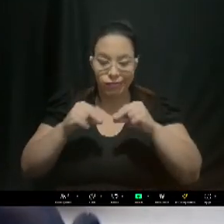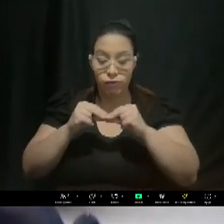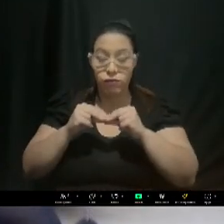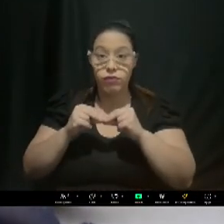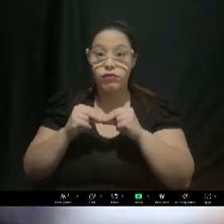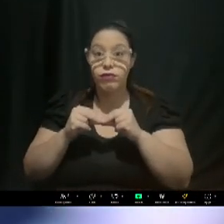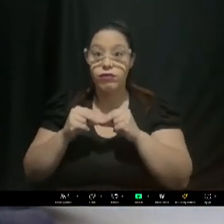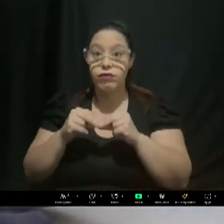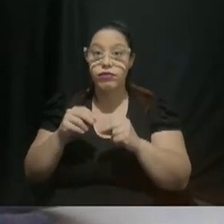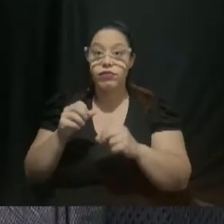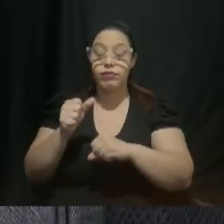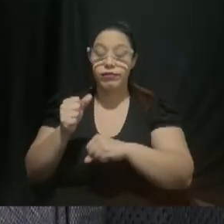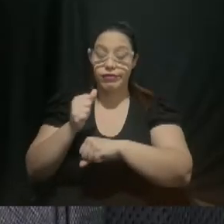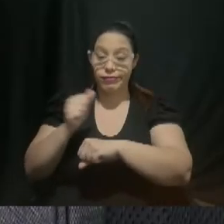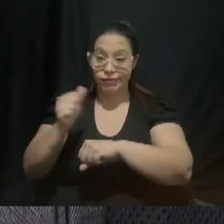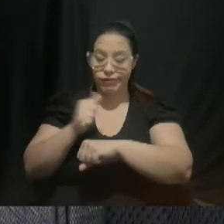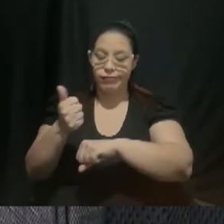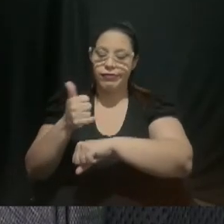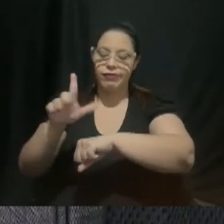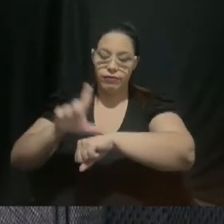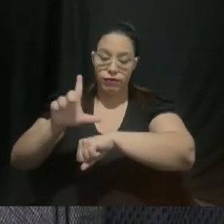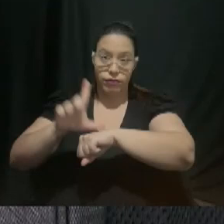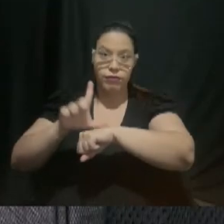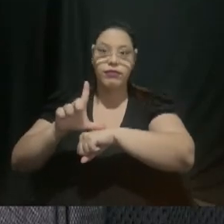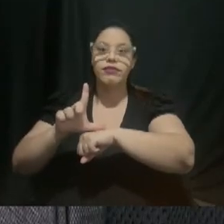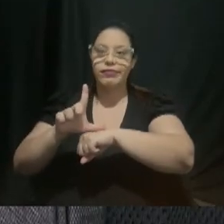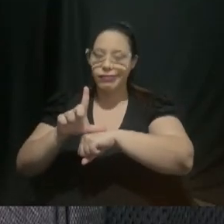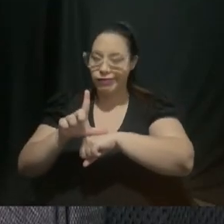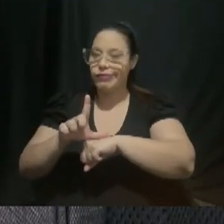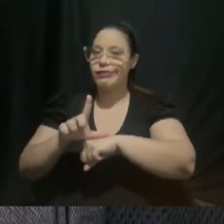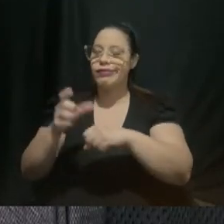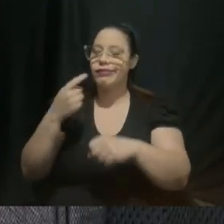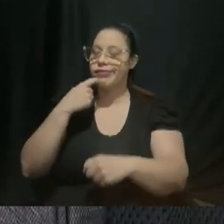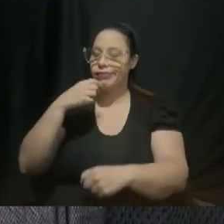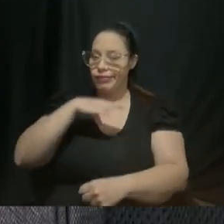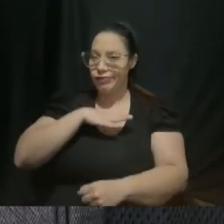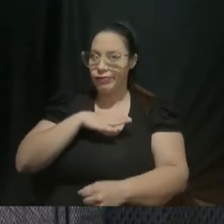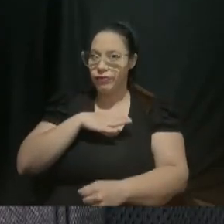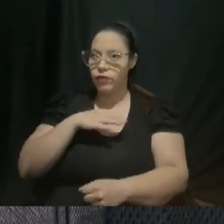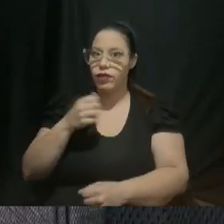a Associação Comercial e Industrial de Campinas, em R$